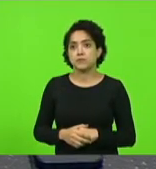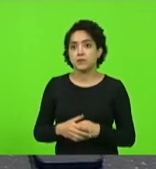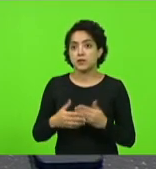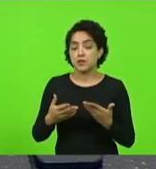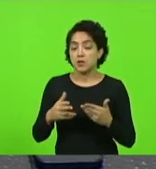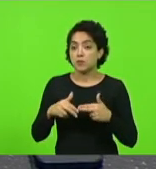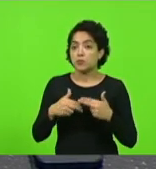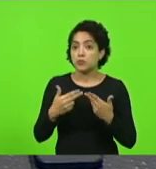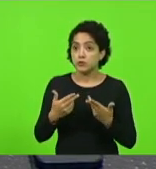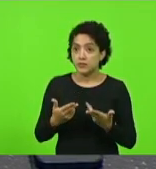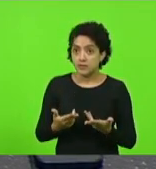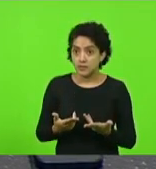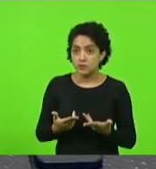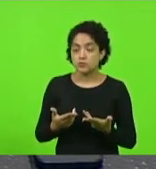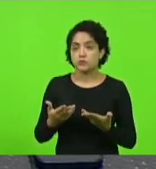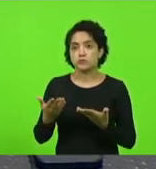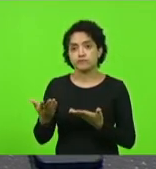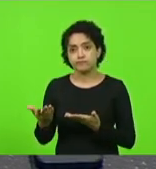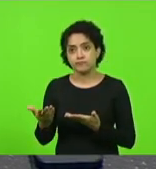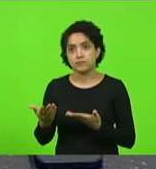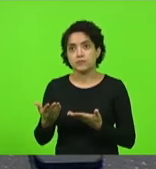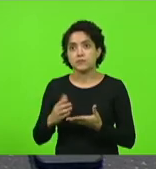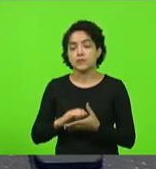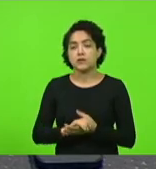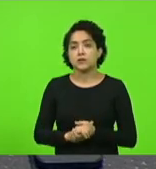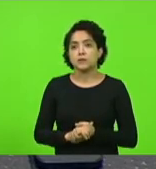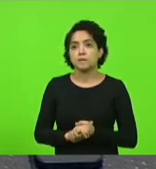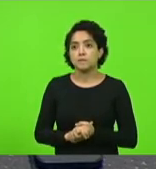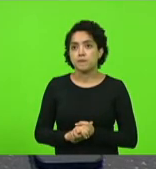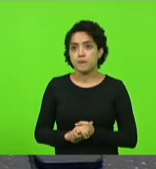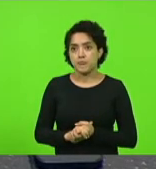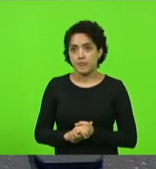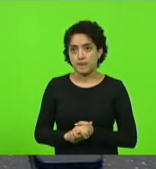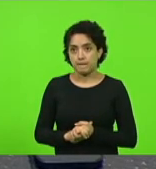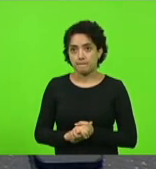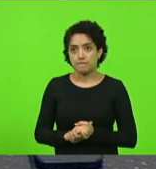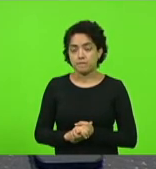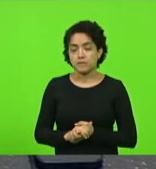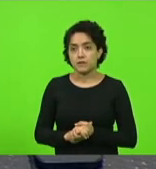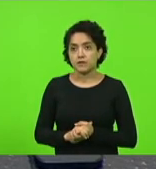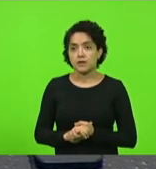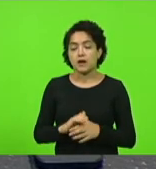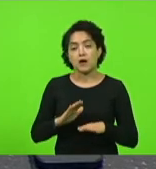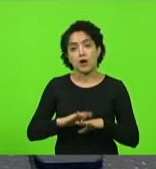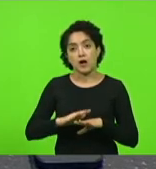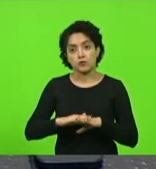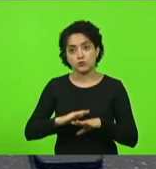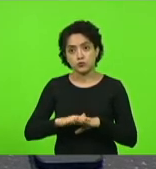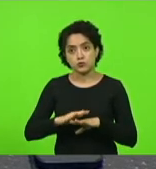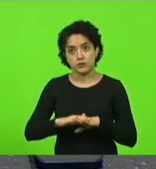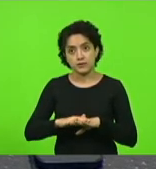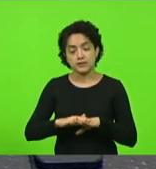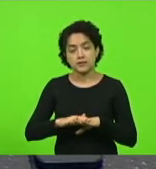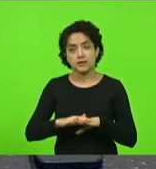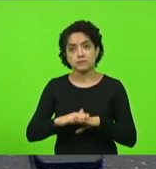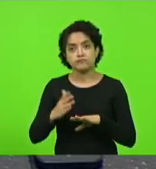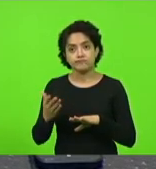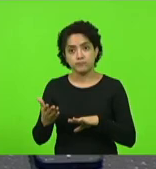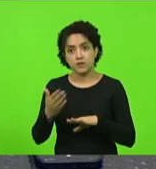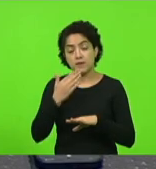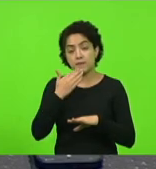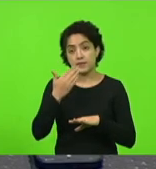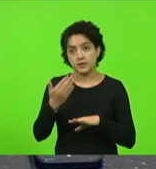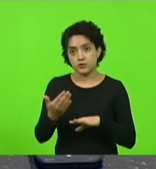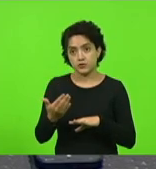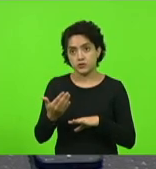qual, além da questão do crédito, para a autoria, também solicitar,